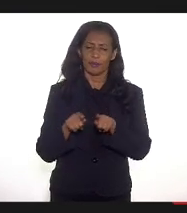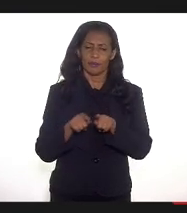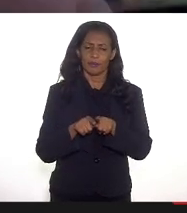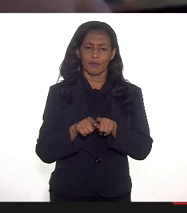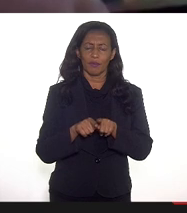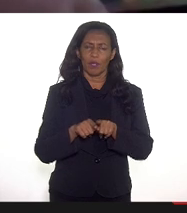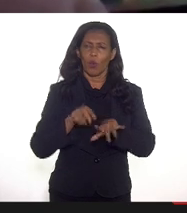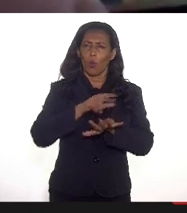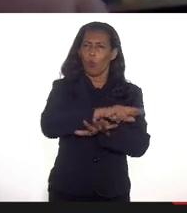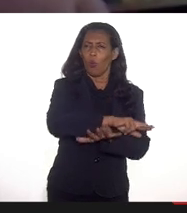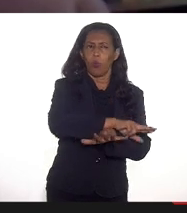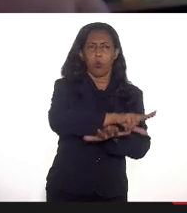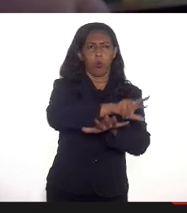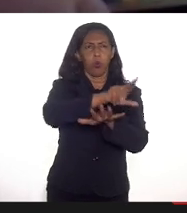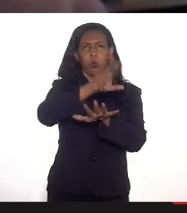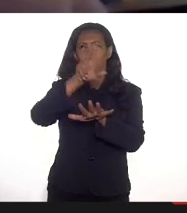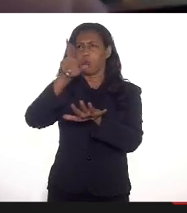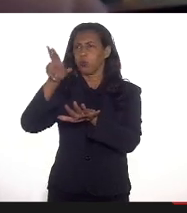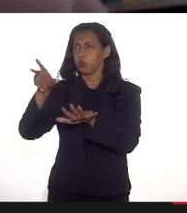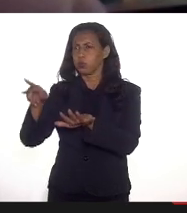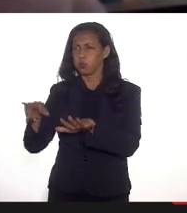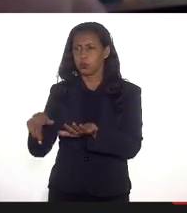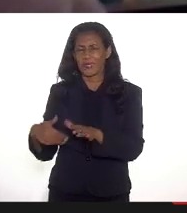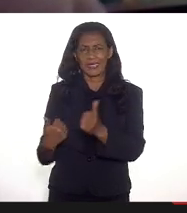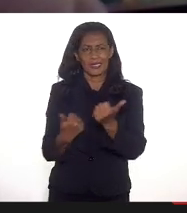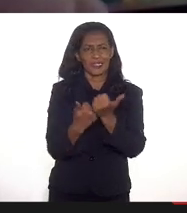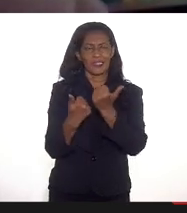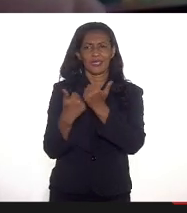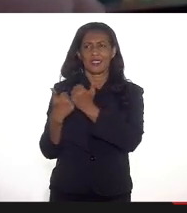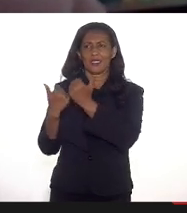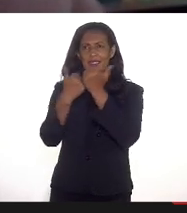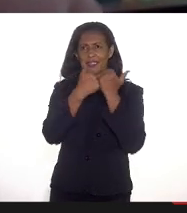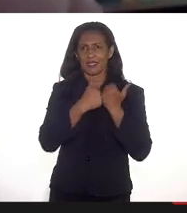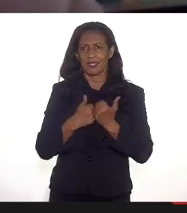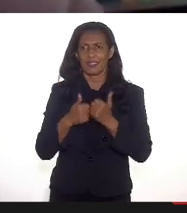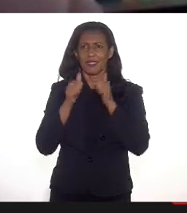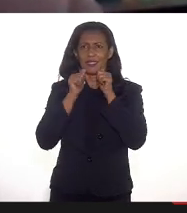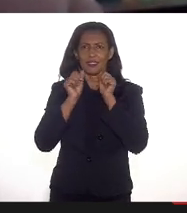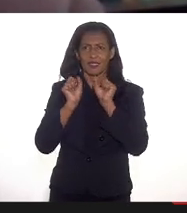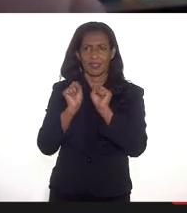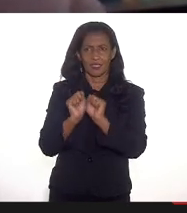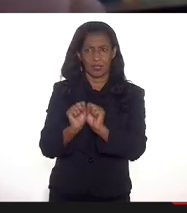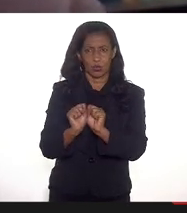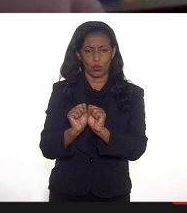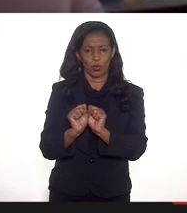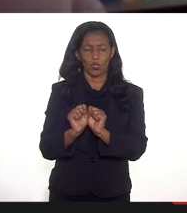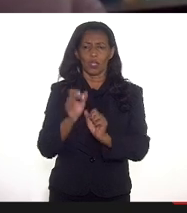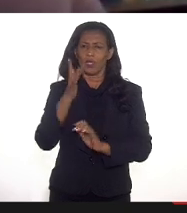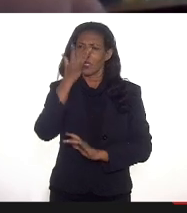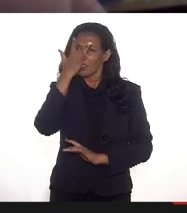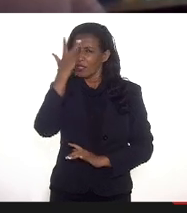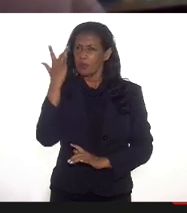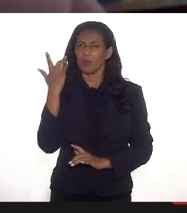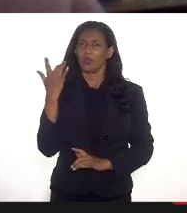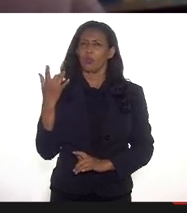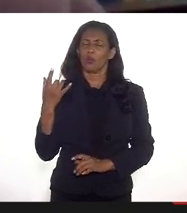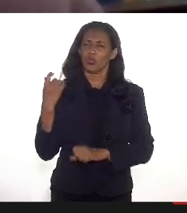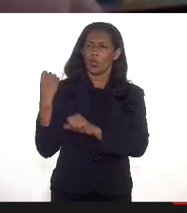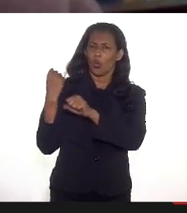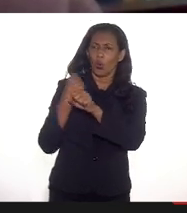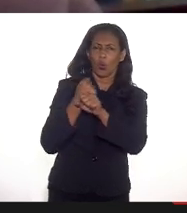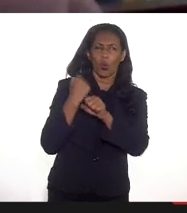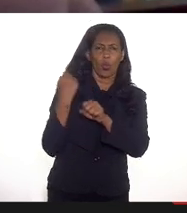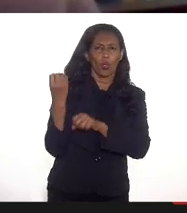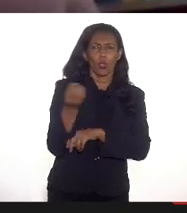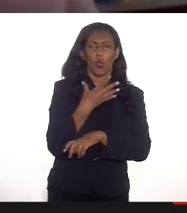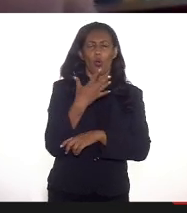os diversos órgãos de assessoramento e também aqueles que constroem uma nova governança que é necessária